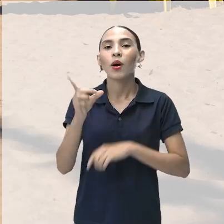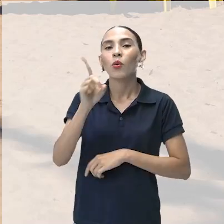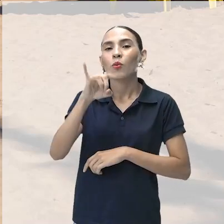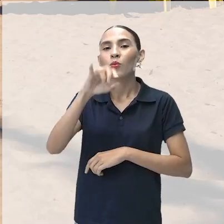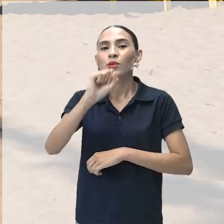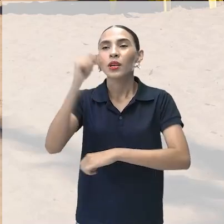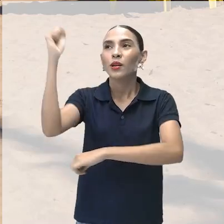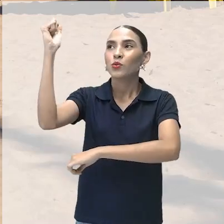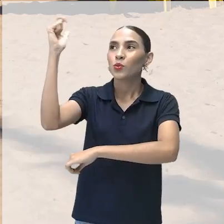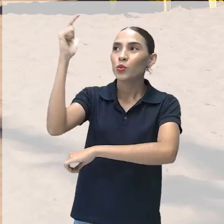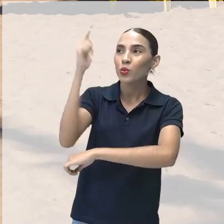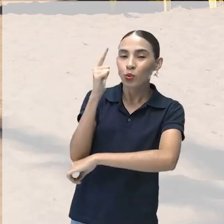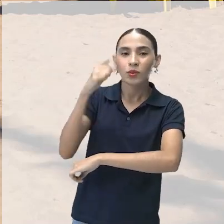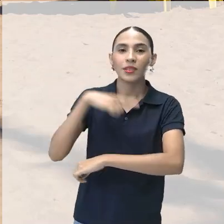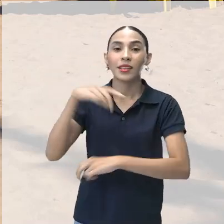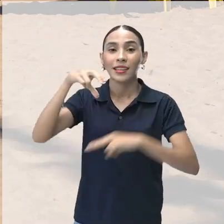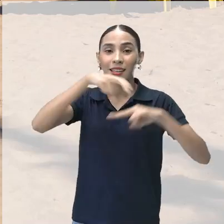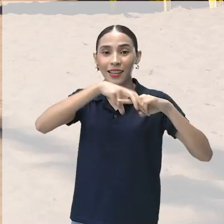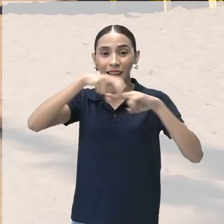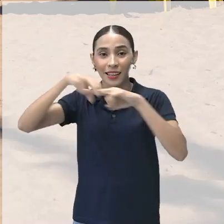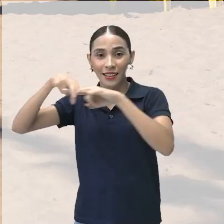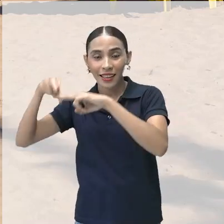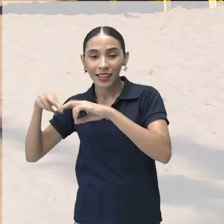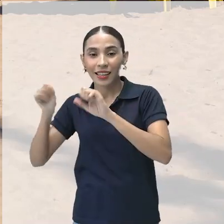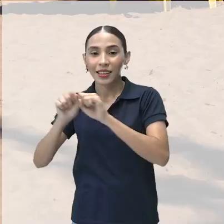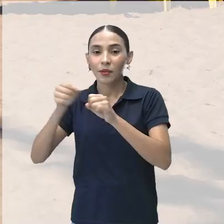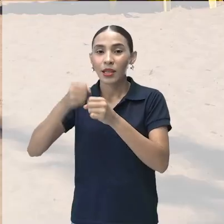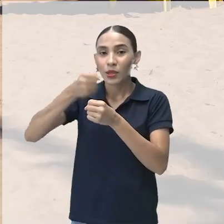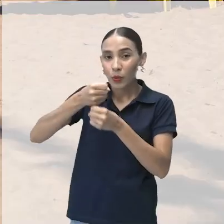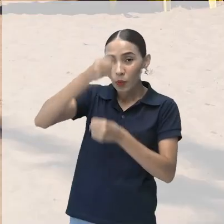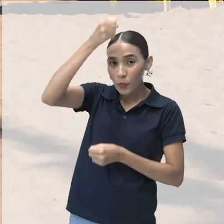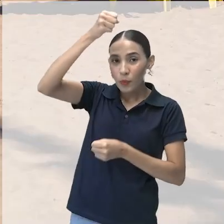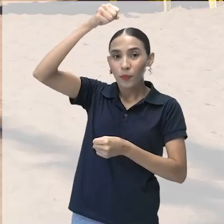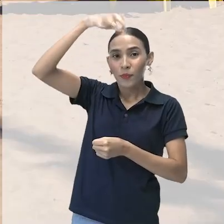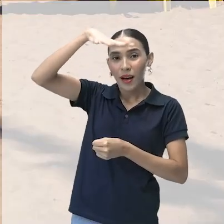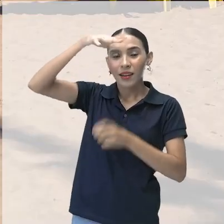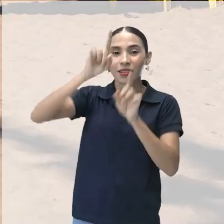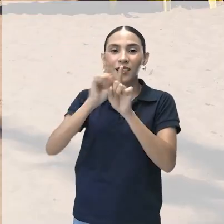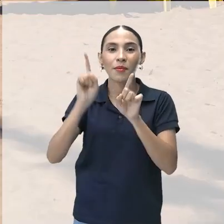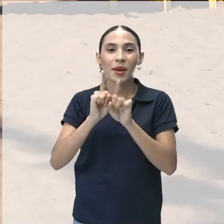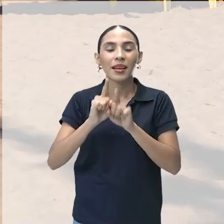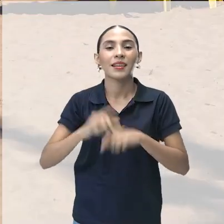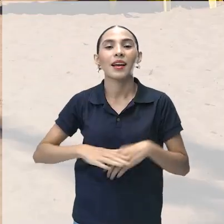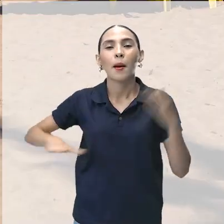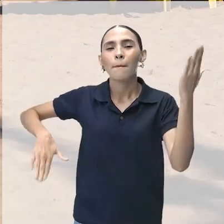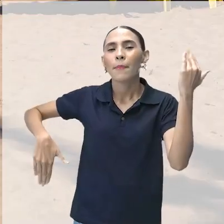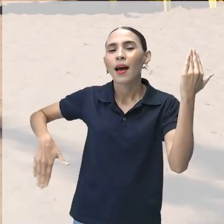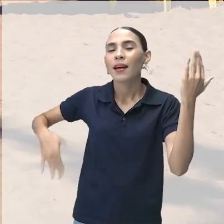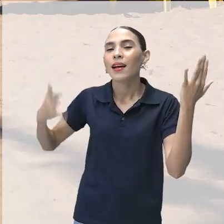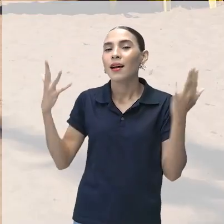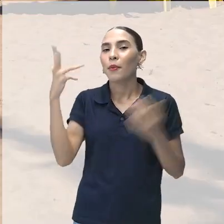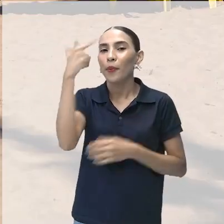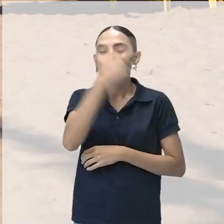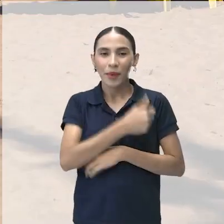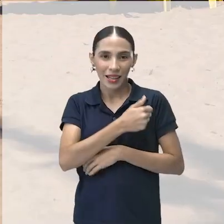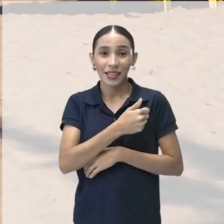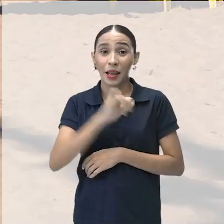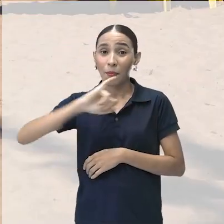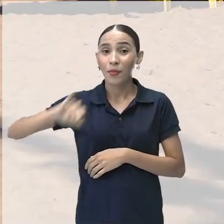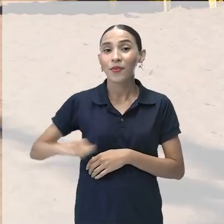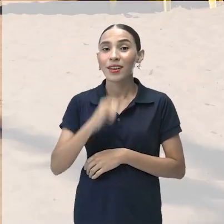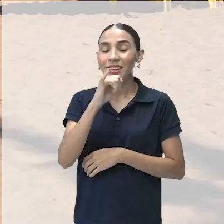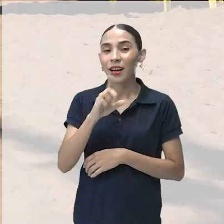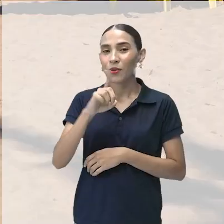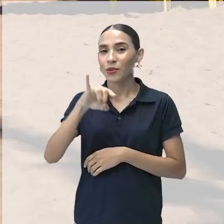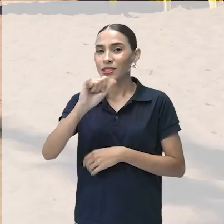ensolarado, que temos cadeiras, guarda-sóis aqui na praia. Tá uma praia linda para nós